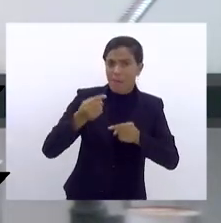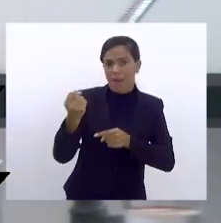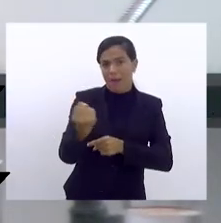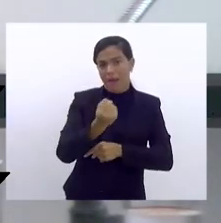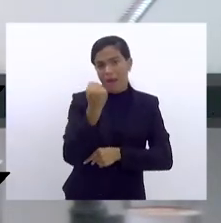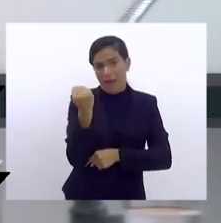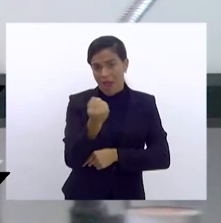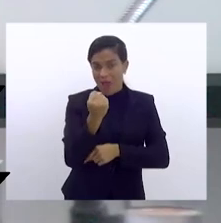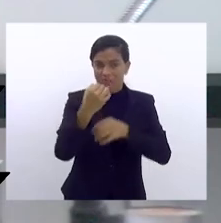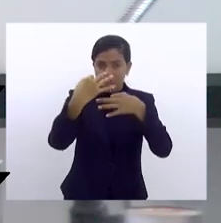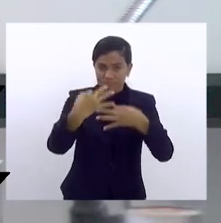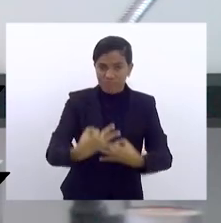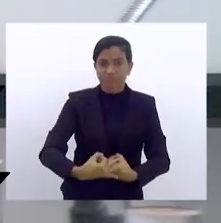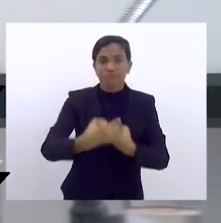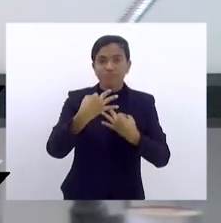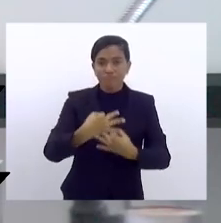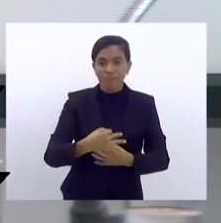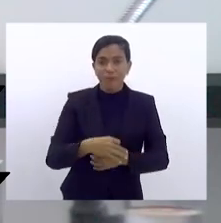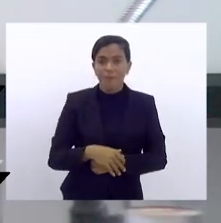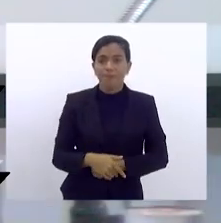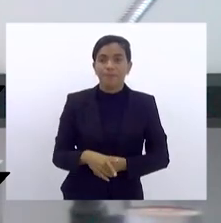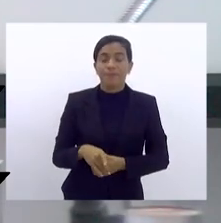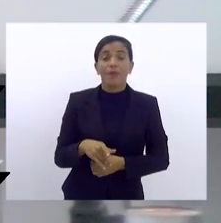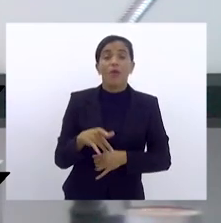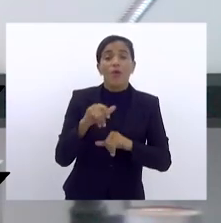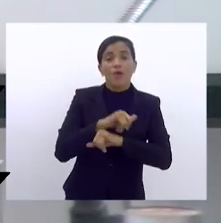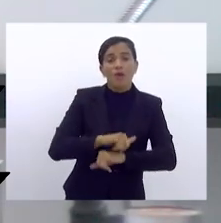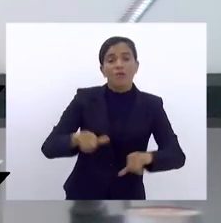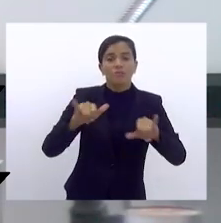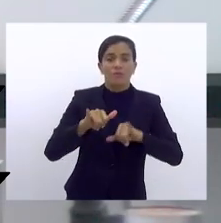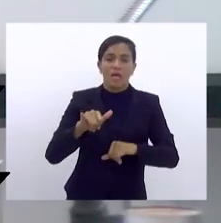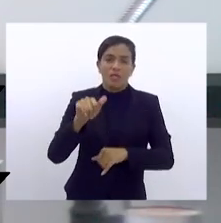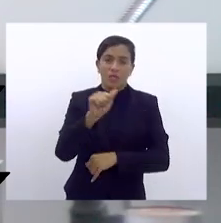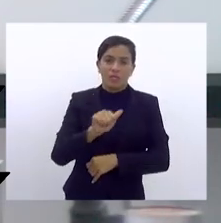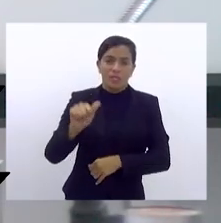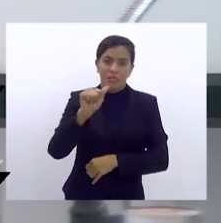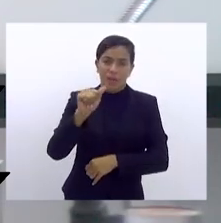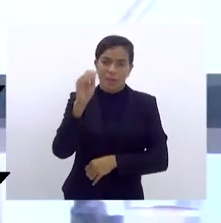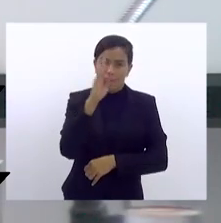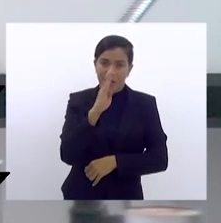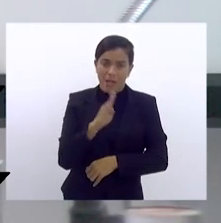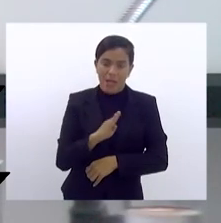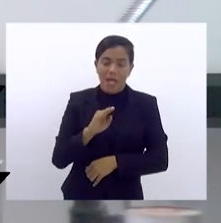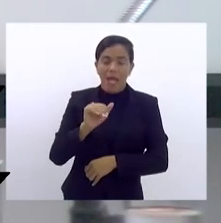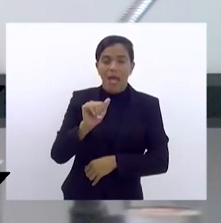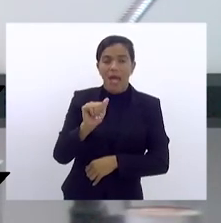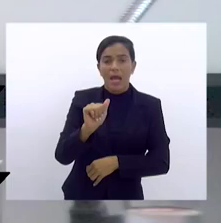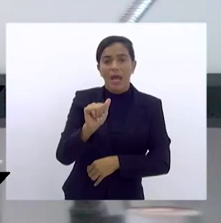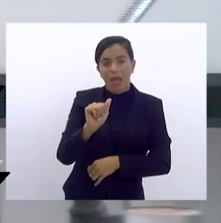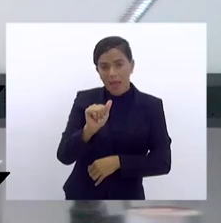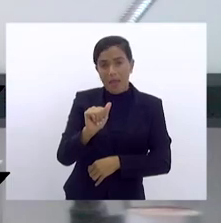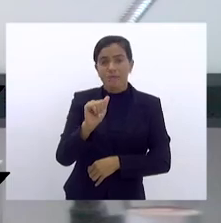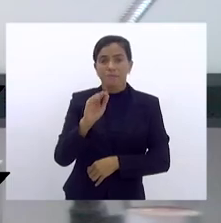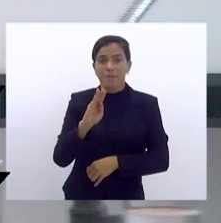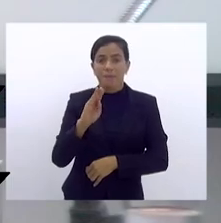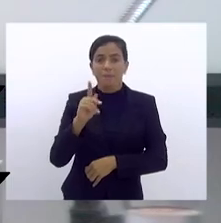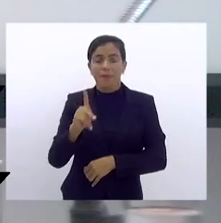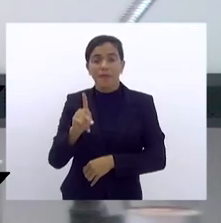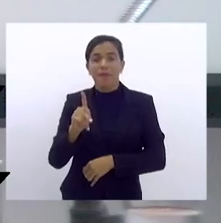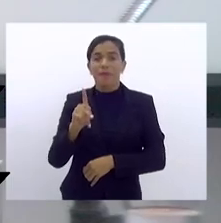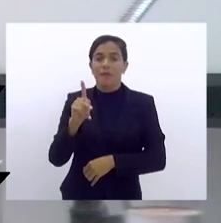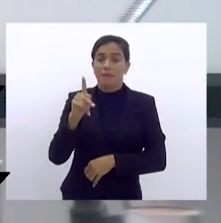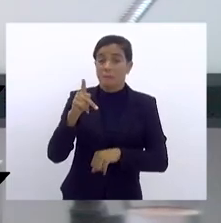nos prumos né uma nota da sociedade brasileira de pediatria SBP falava assim que